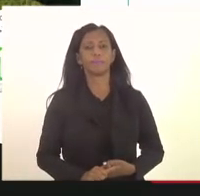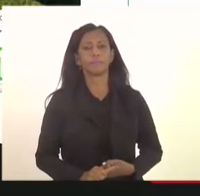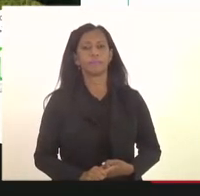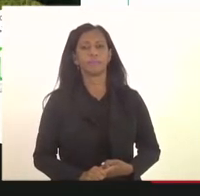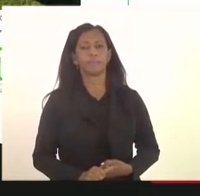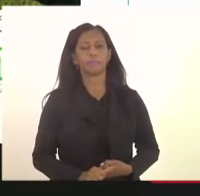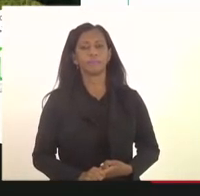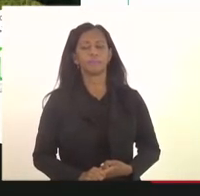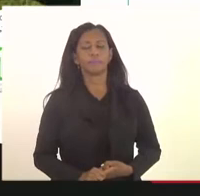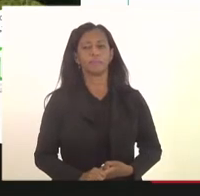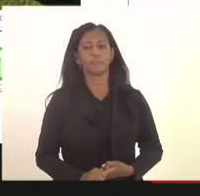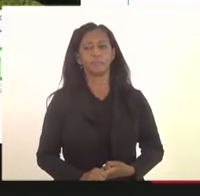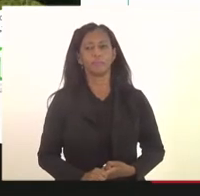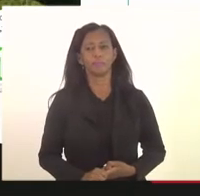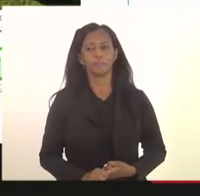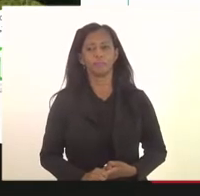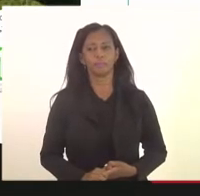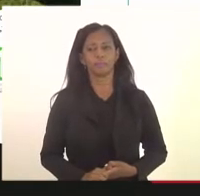saiu da área.